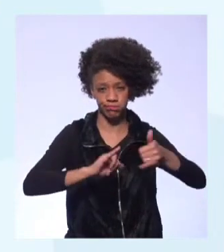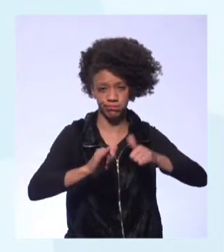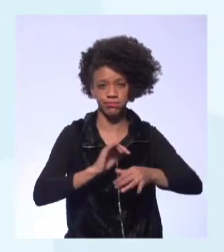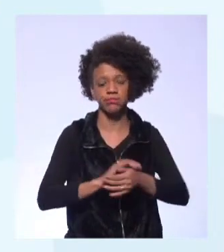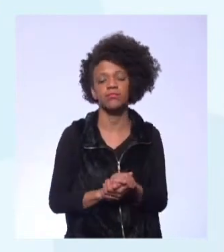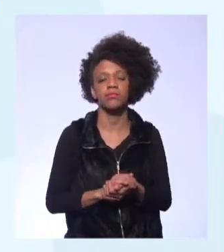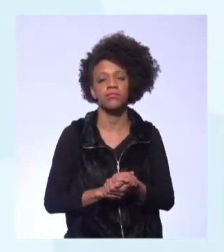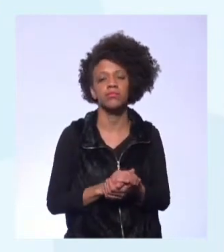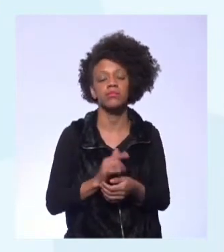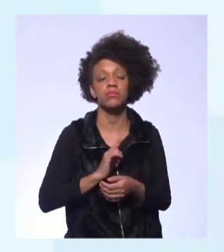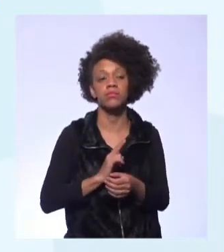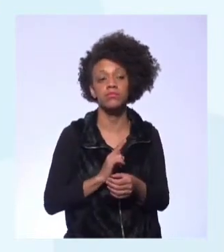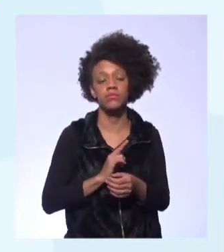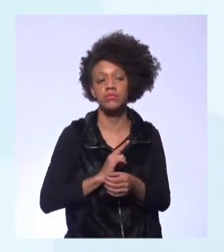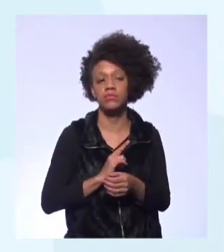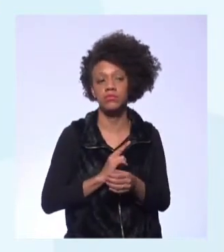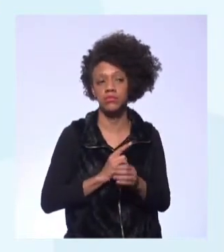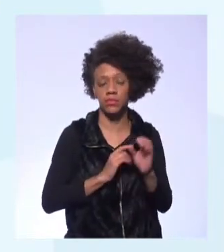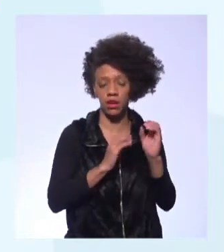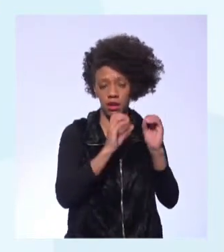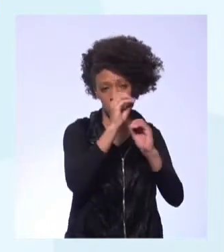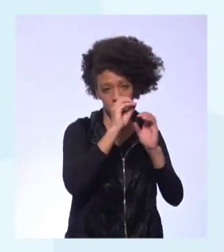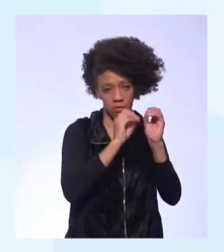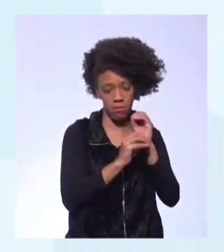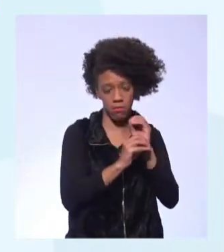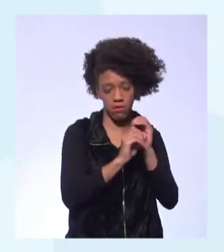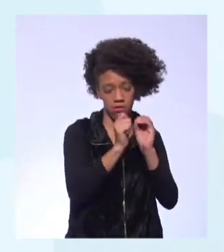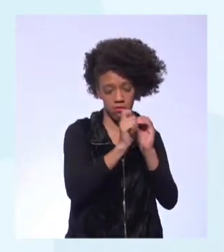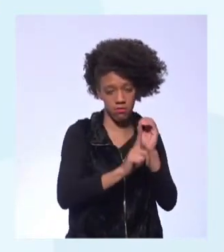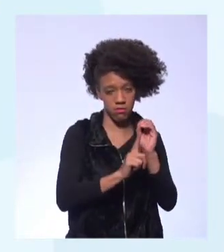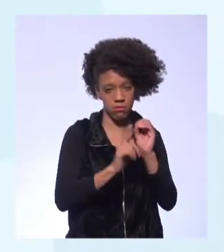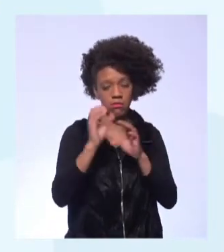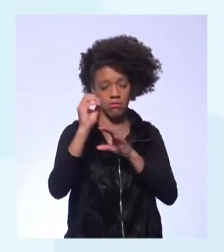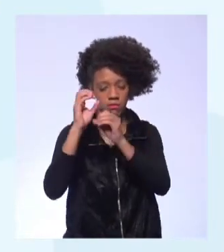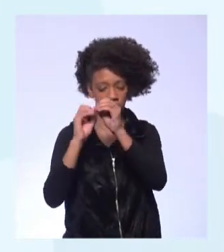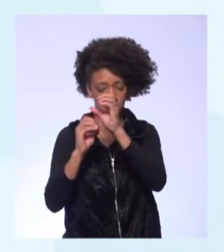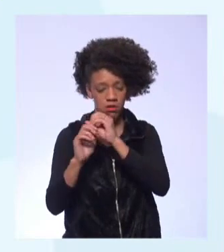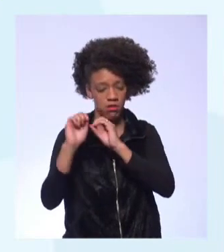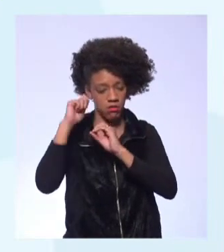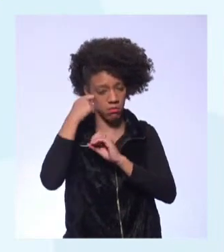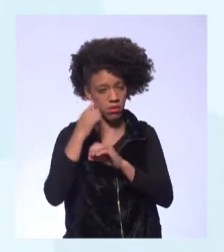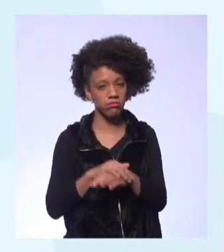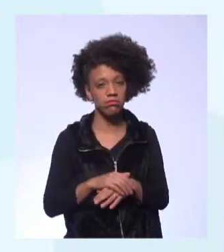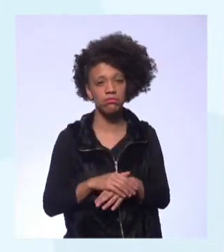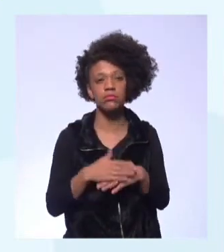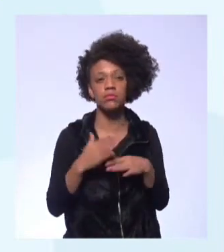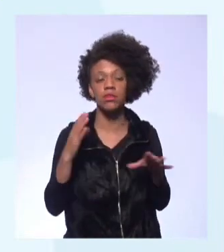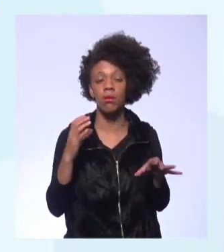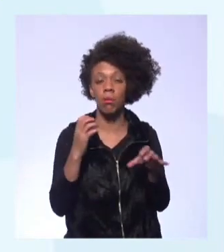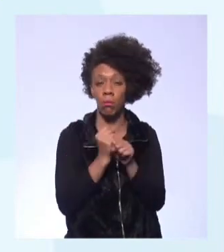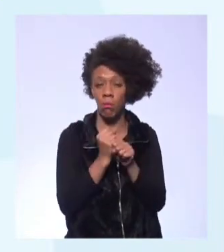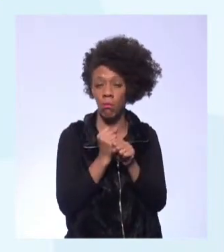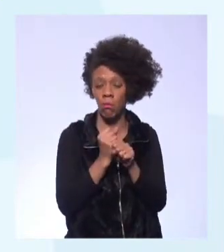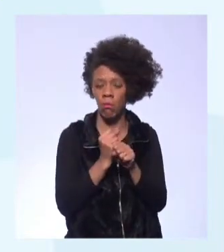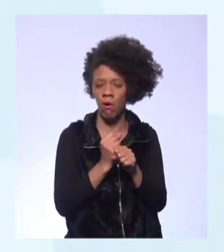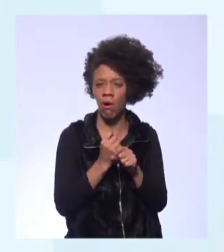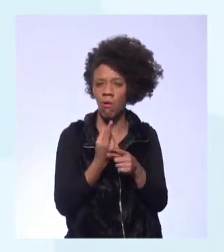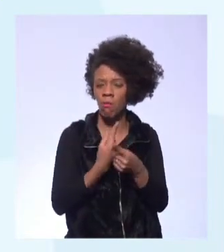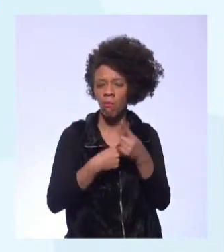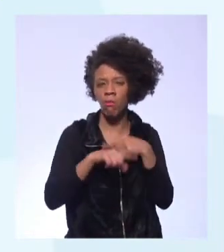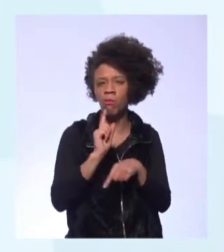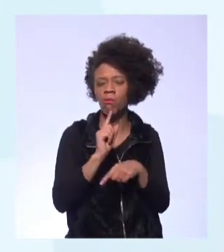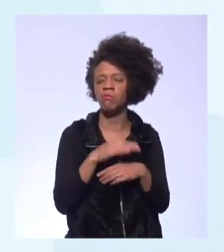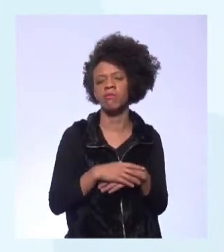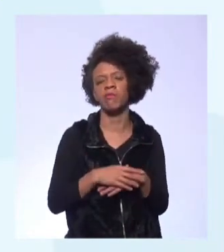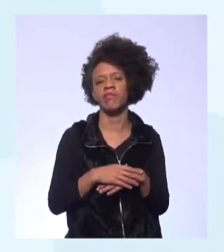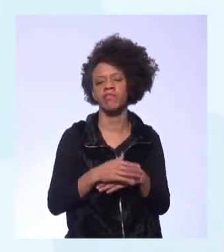tenho as bolinhas azuis e as bolinhas pretas, que vão se rearranjar, que vai ter